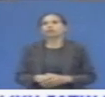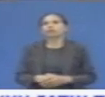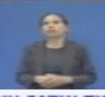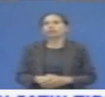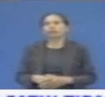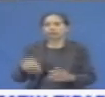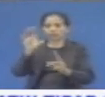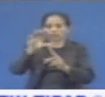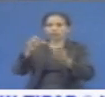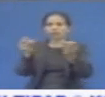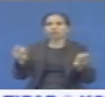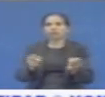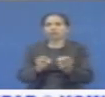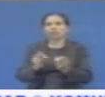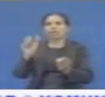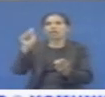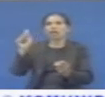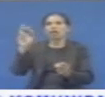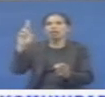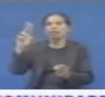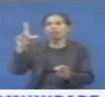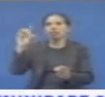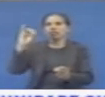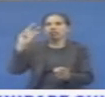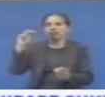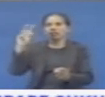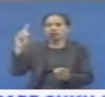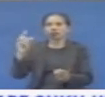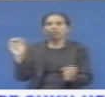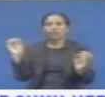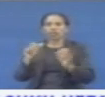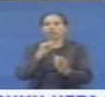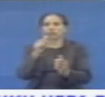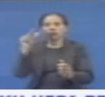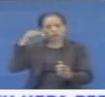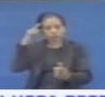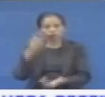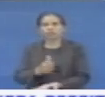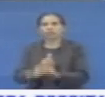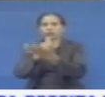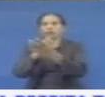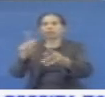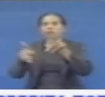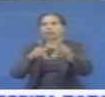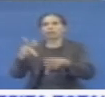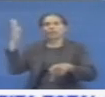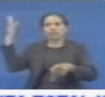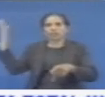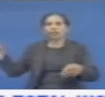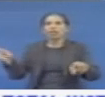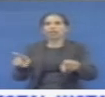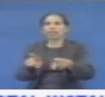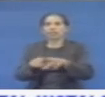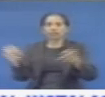Se fisuku gariwai Arlindo Belo Freitas lamenta o atendimento do governo ba problema social nebe povo aldeia Uatuma enfrenta hanesan